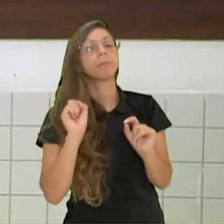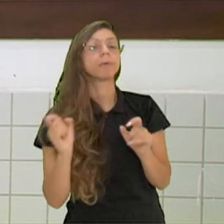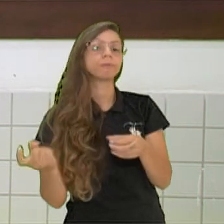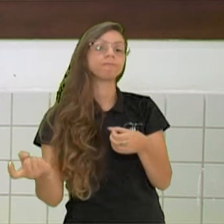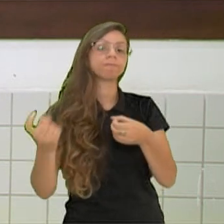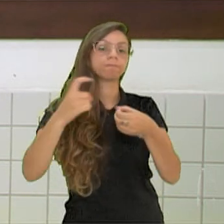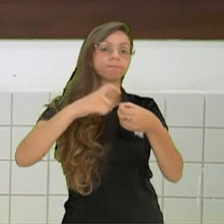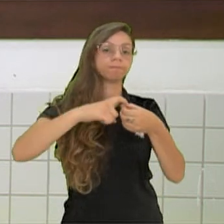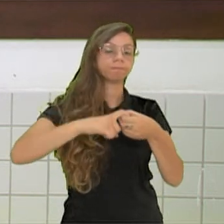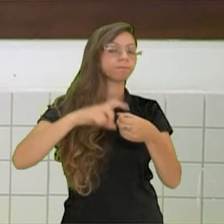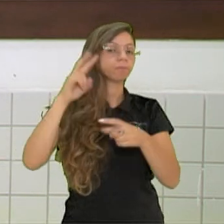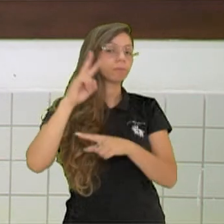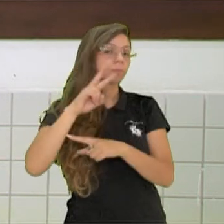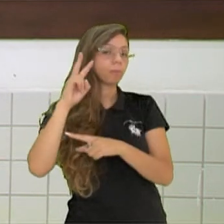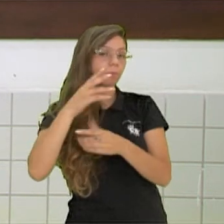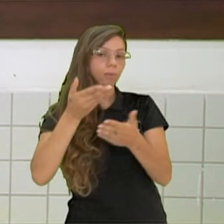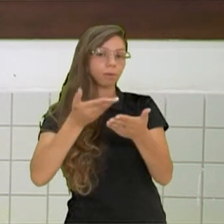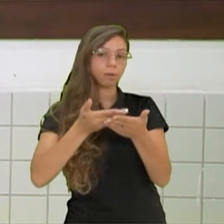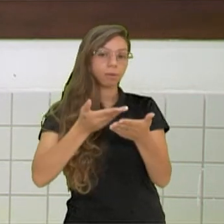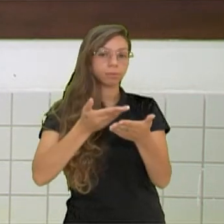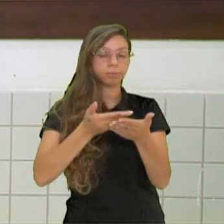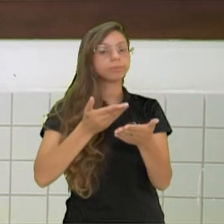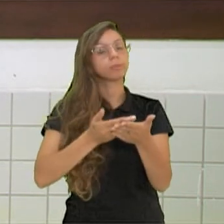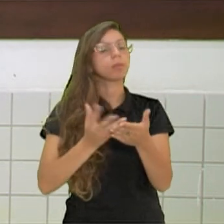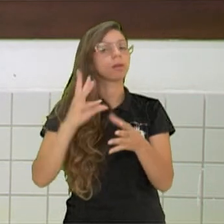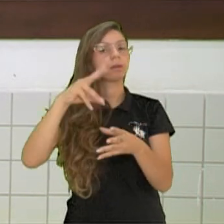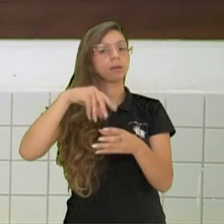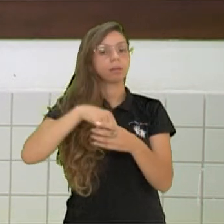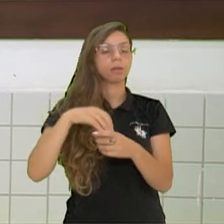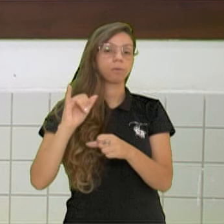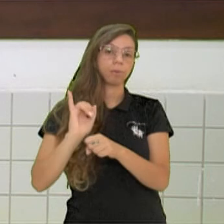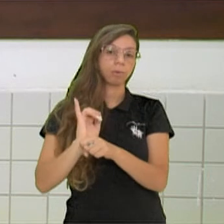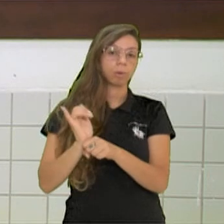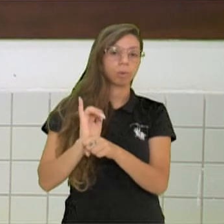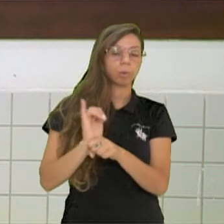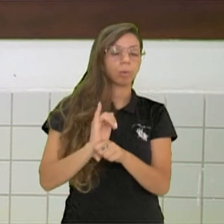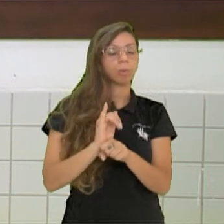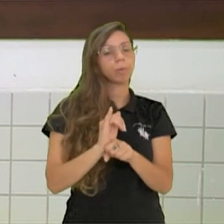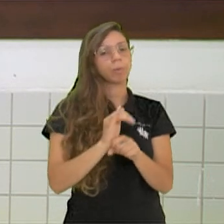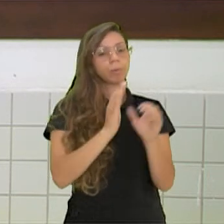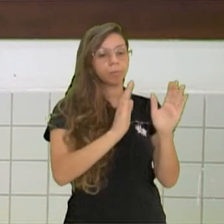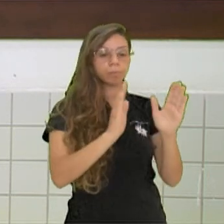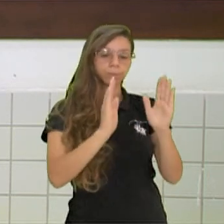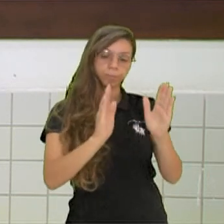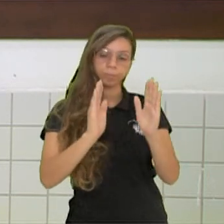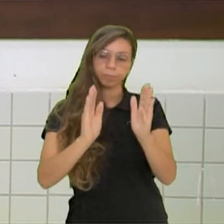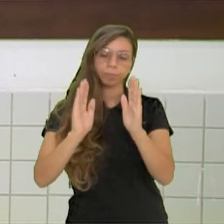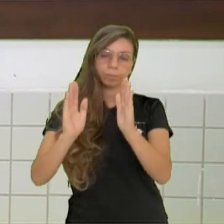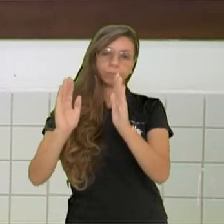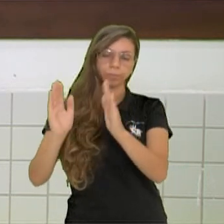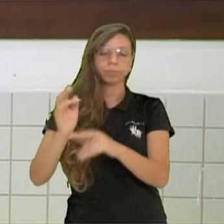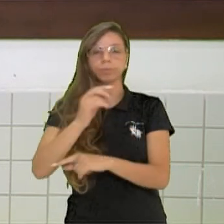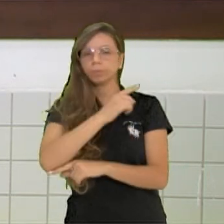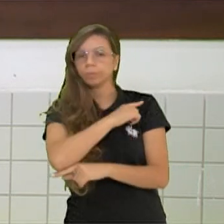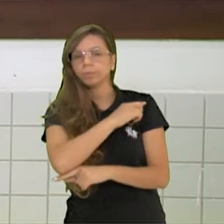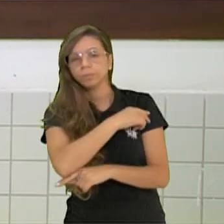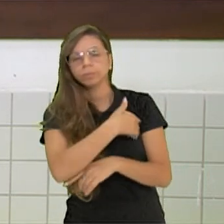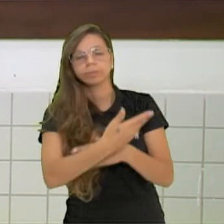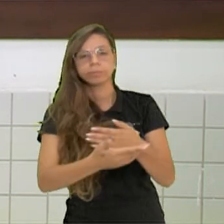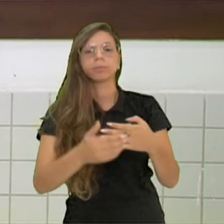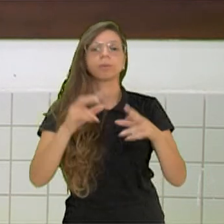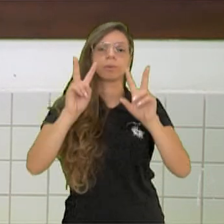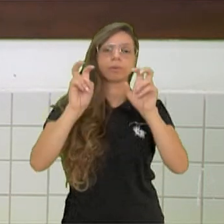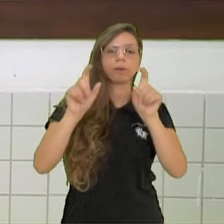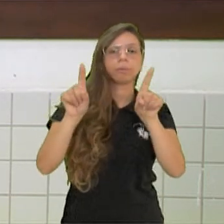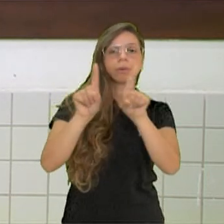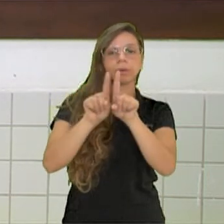retomar isso. Lembra que as nossas aulas estão todas disponíveis no YouTube, né, em sequência, separadinha por série, por tema. Então, corre lá, dá